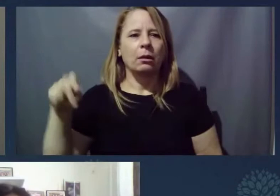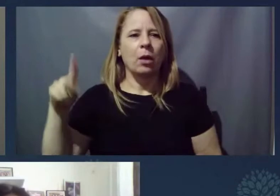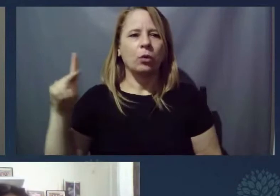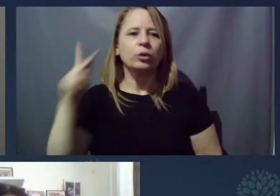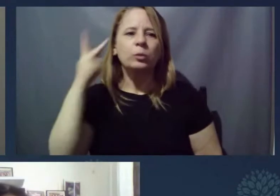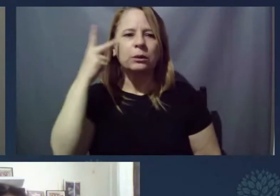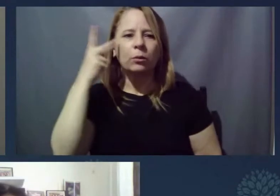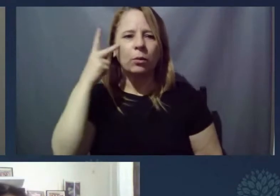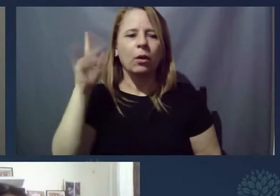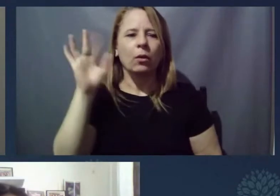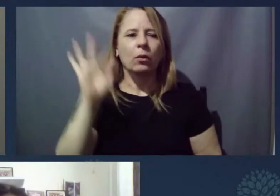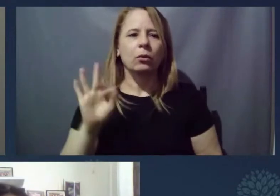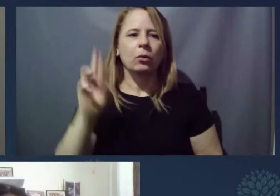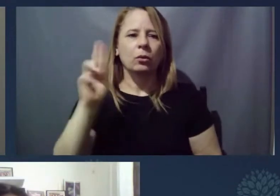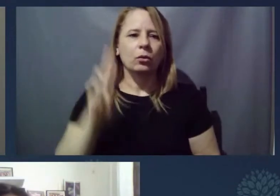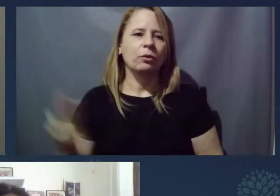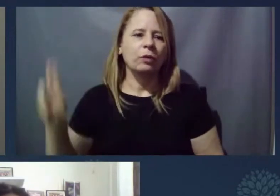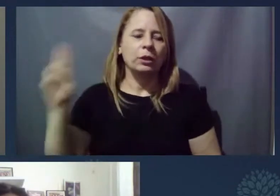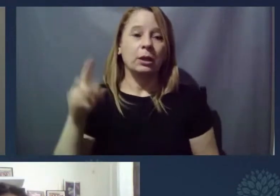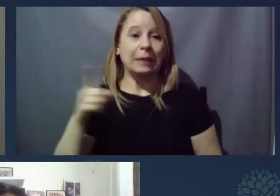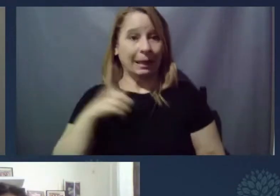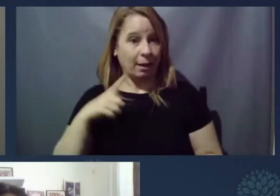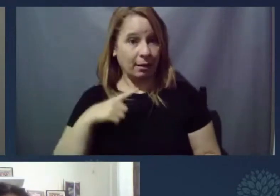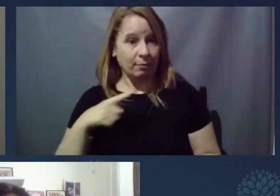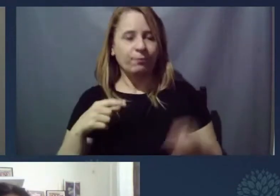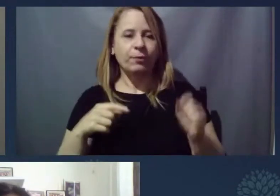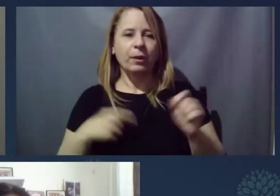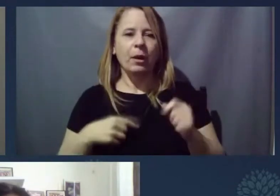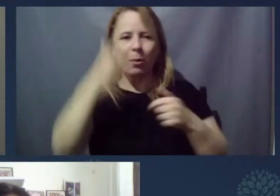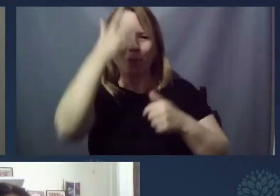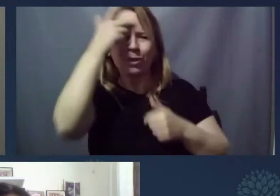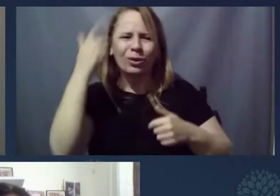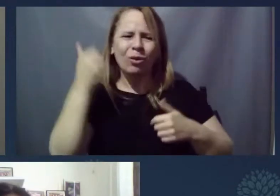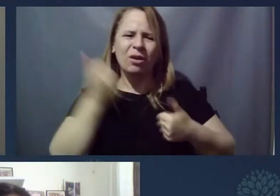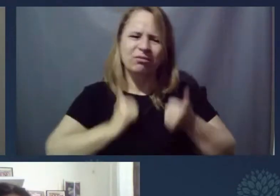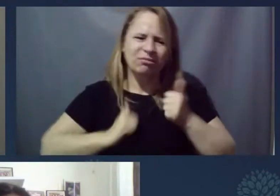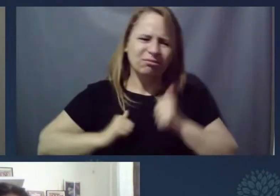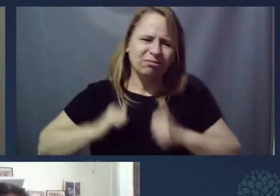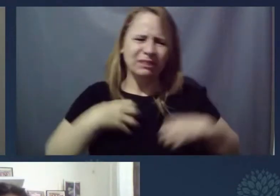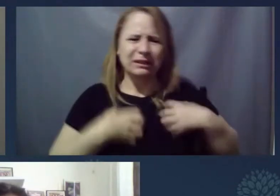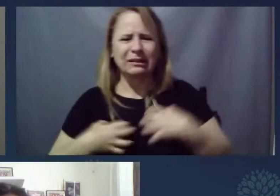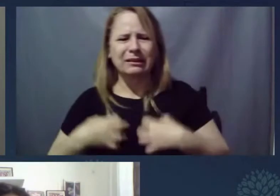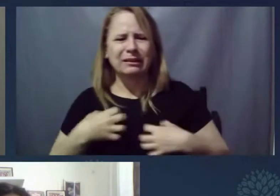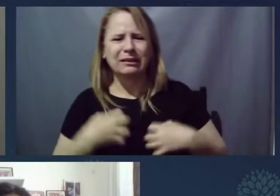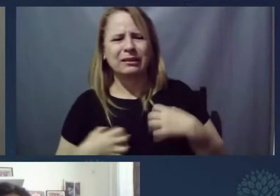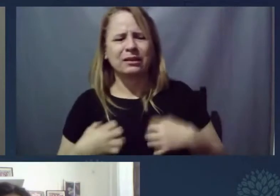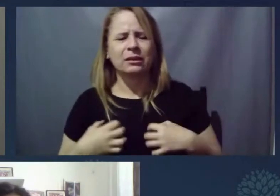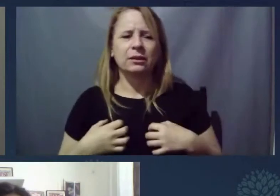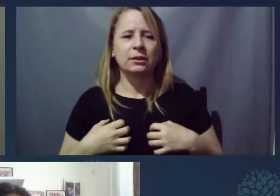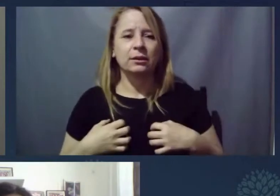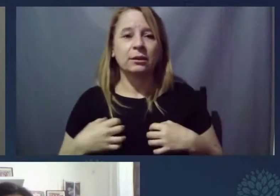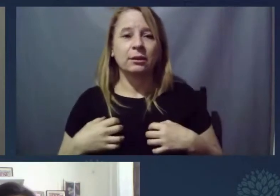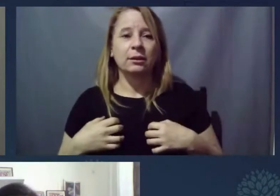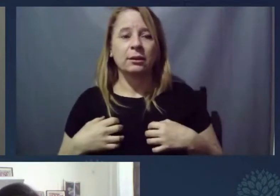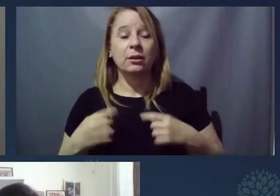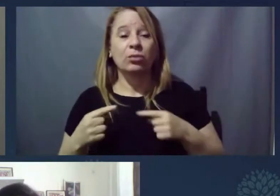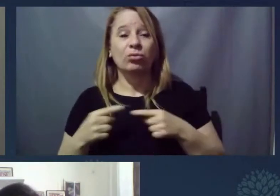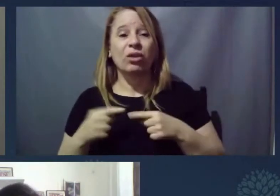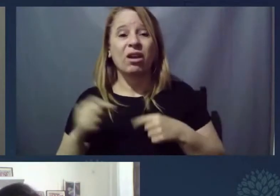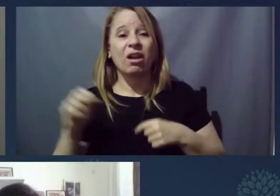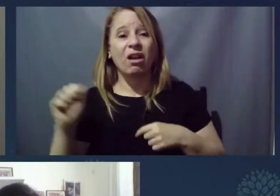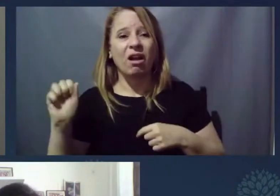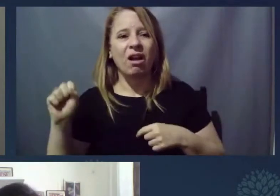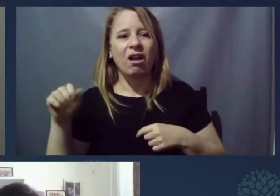uma relação entre a ansiedade, os sintomas de estresse e a asma, mas aqui é muito importante a gente